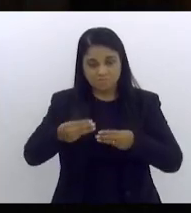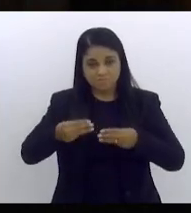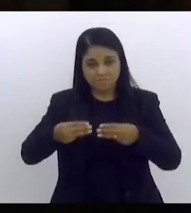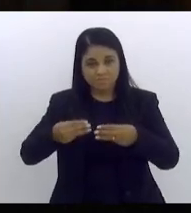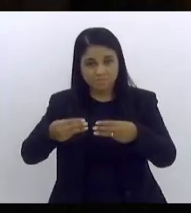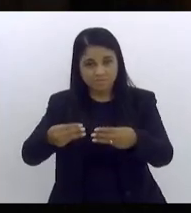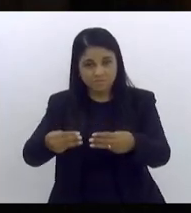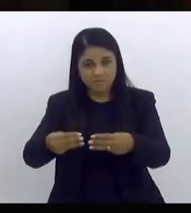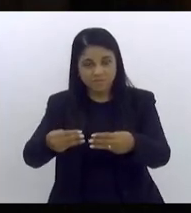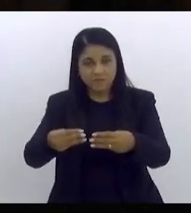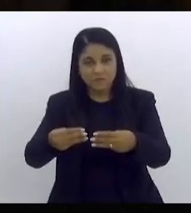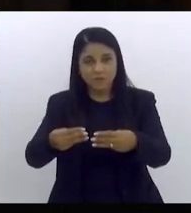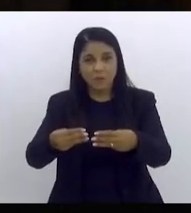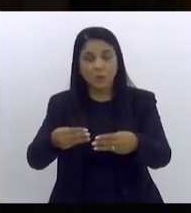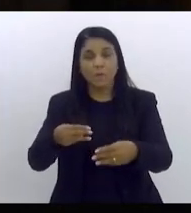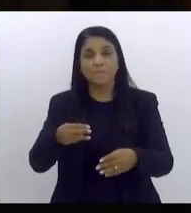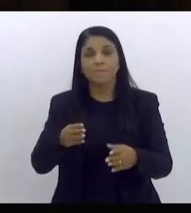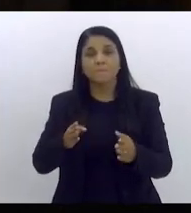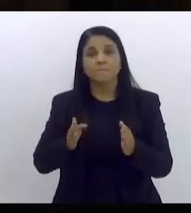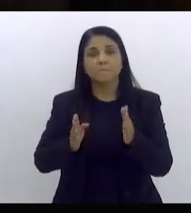medida provisória.